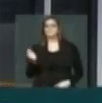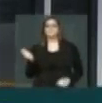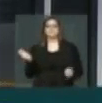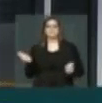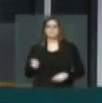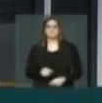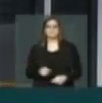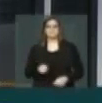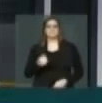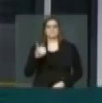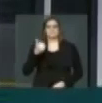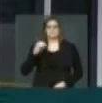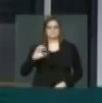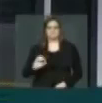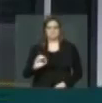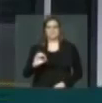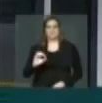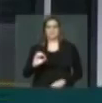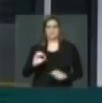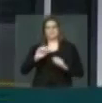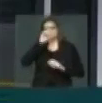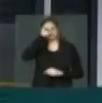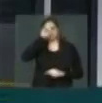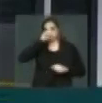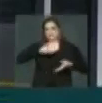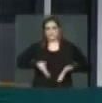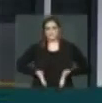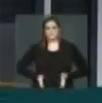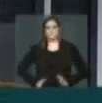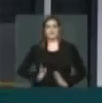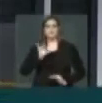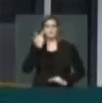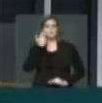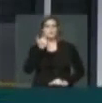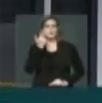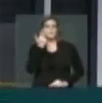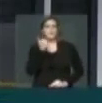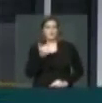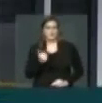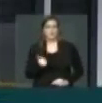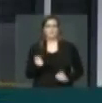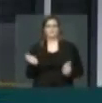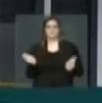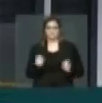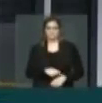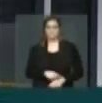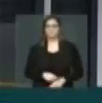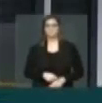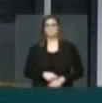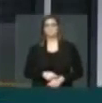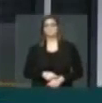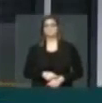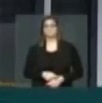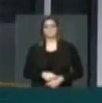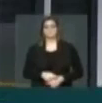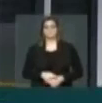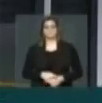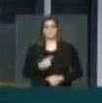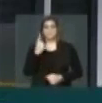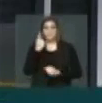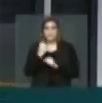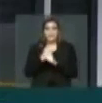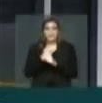possível a construção de 10 maternidades de parto normal em um ano